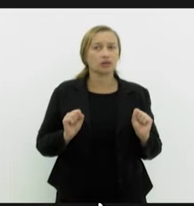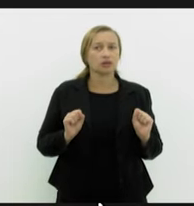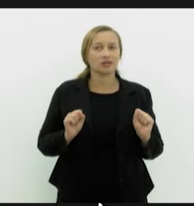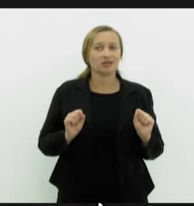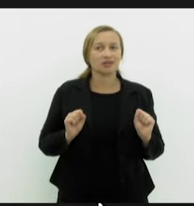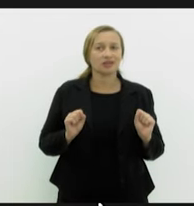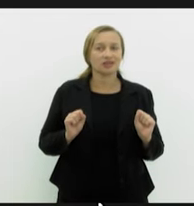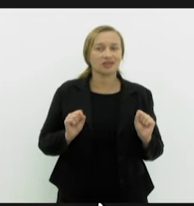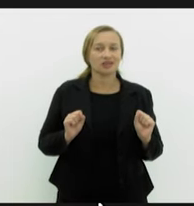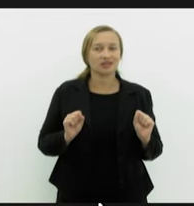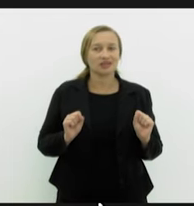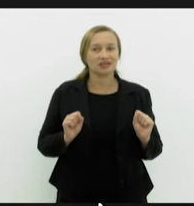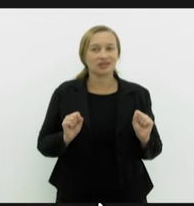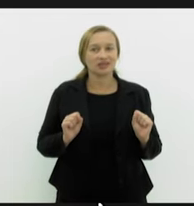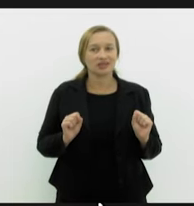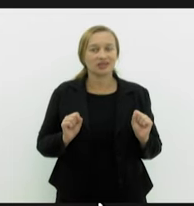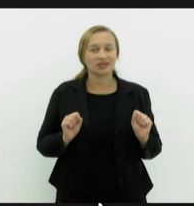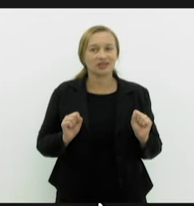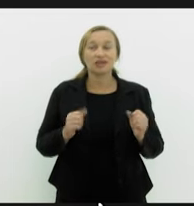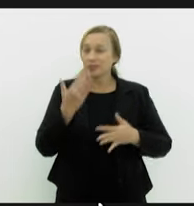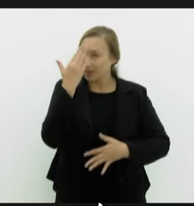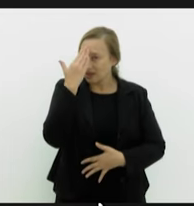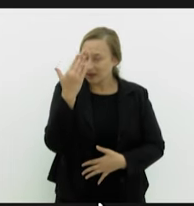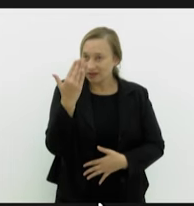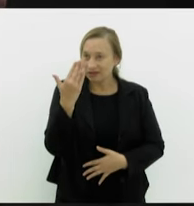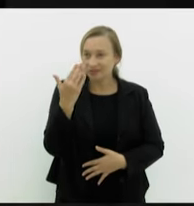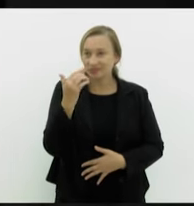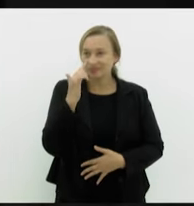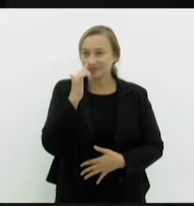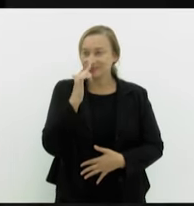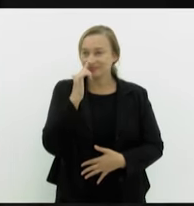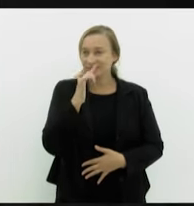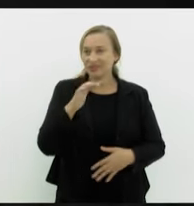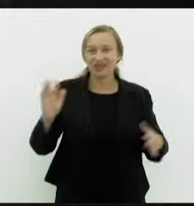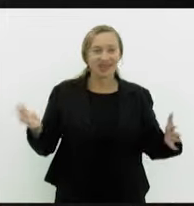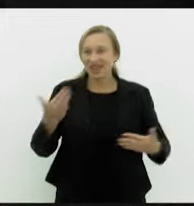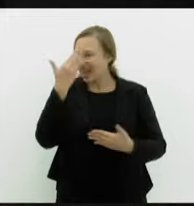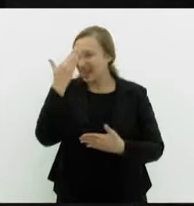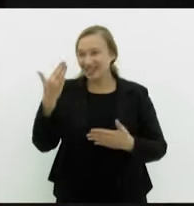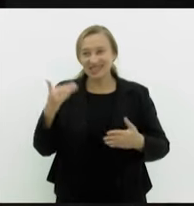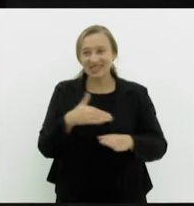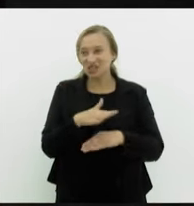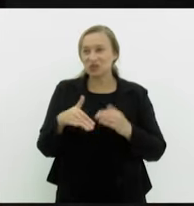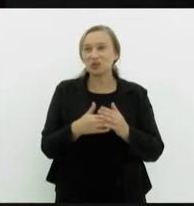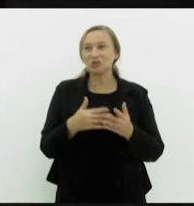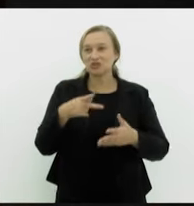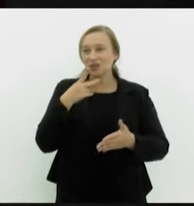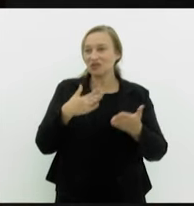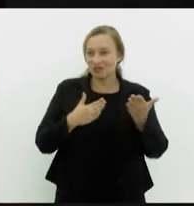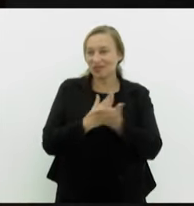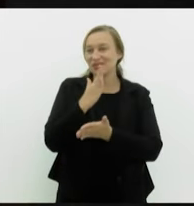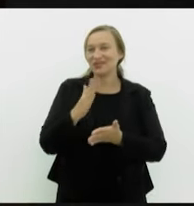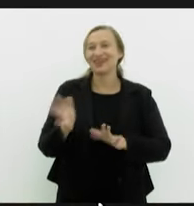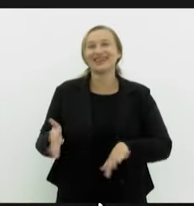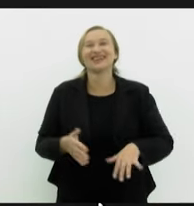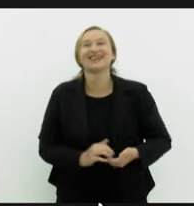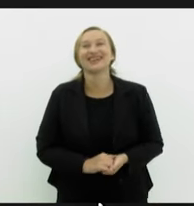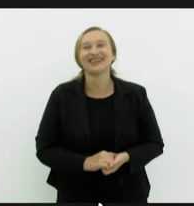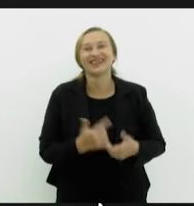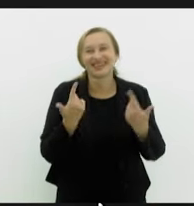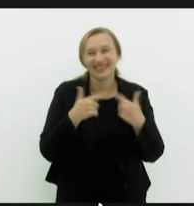Então, vou te muito rapidamente agradecer... Já pode agradecer, que todo mundo já fez sinal para mim aqui que vai aprovar.